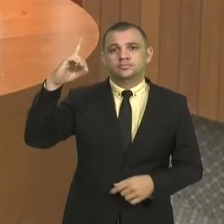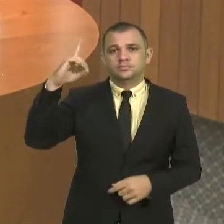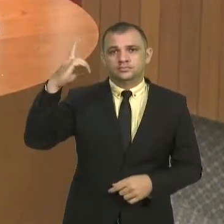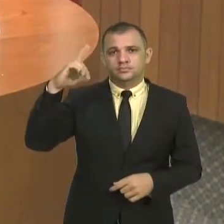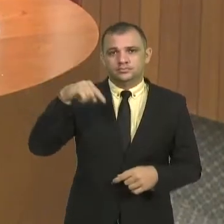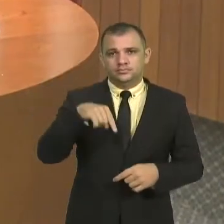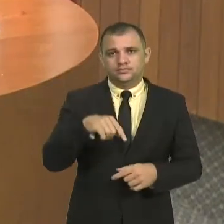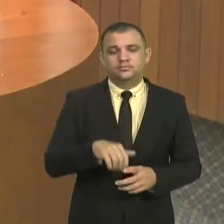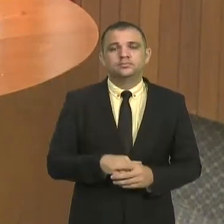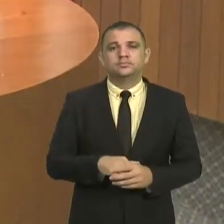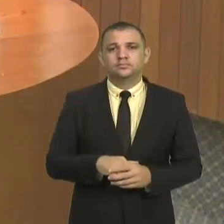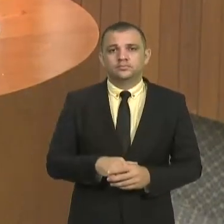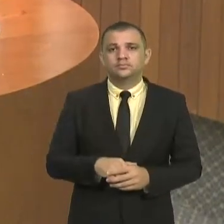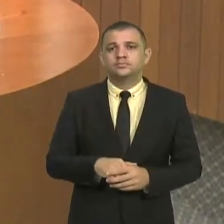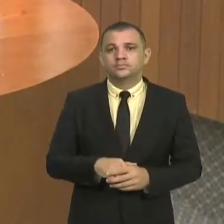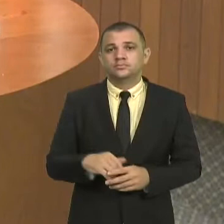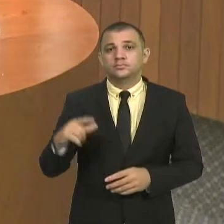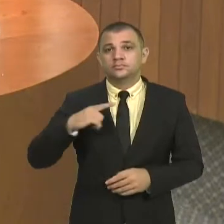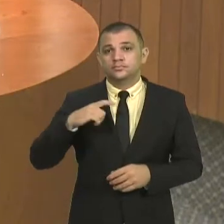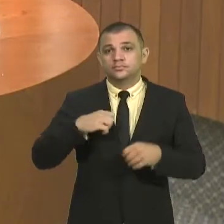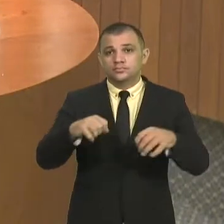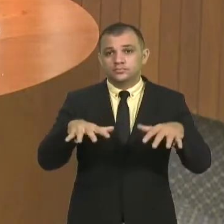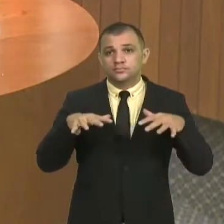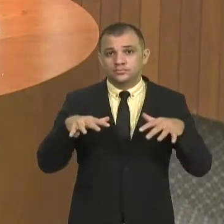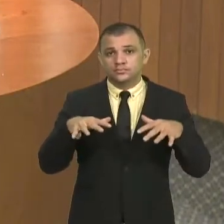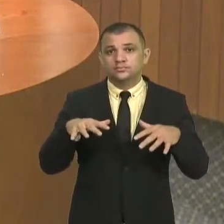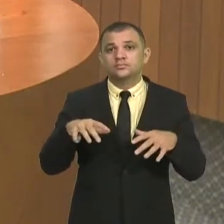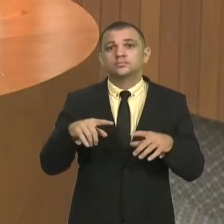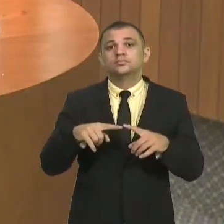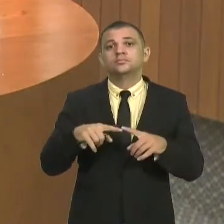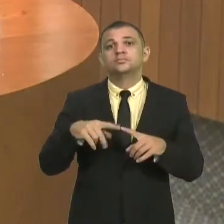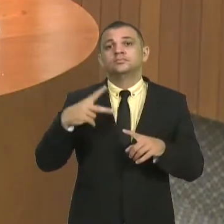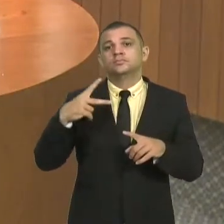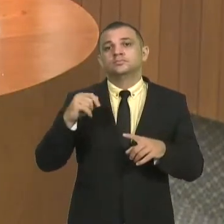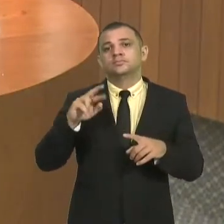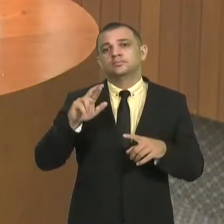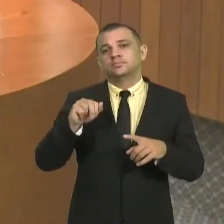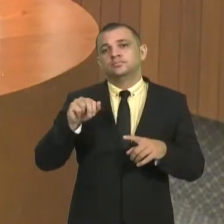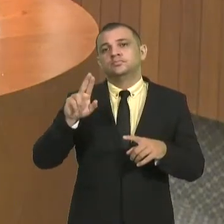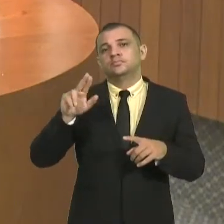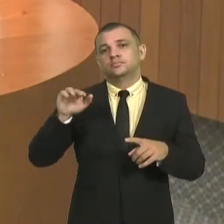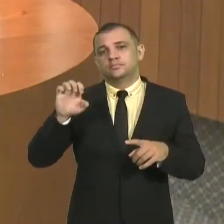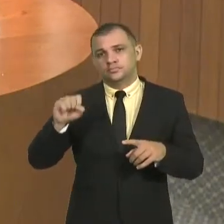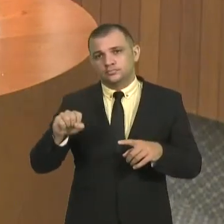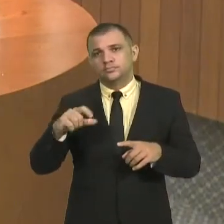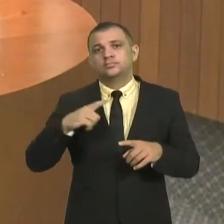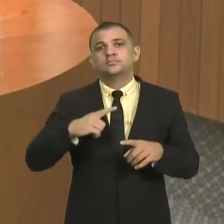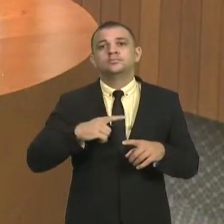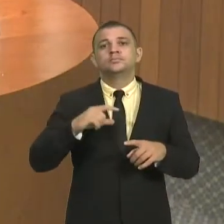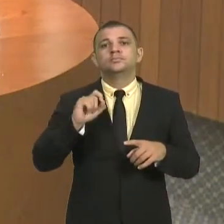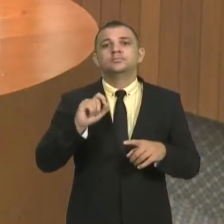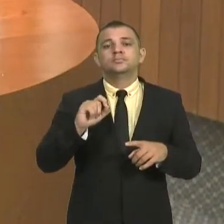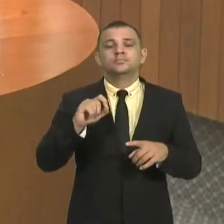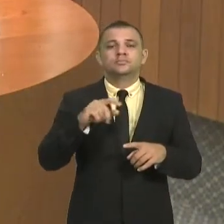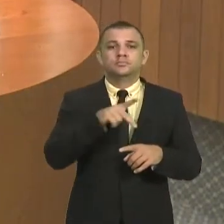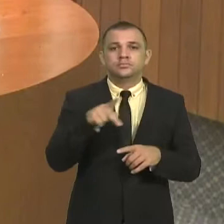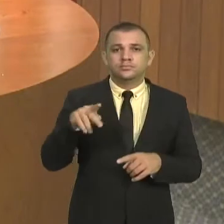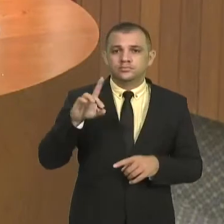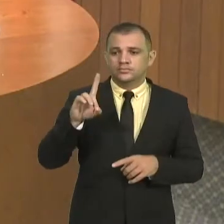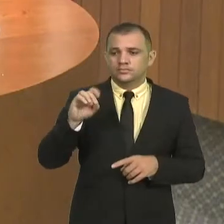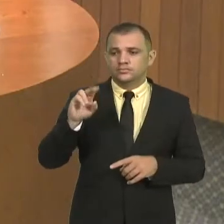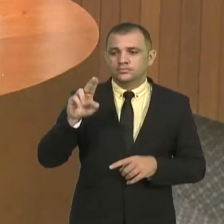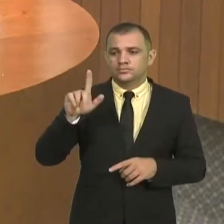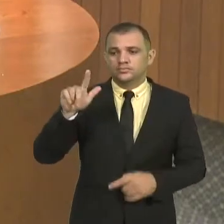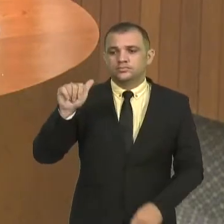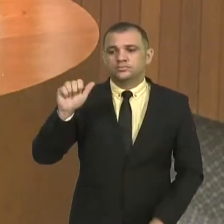sessão para UMES, cujo presidente Douglas, a Jéssica e o Leandro Credishop